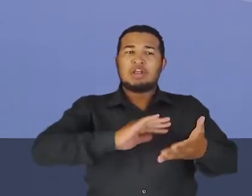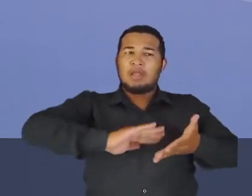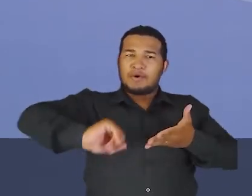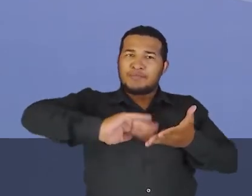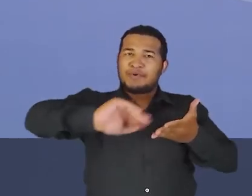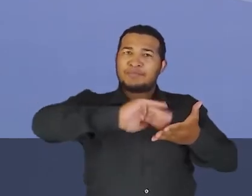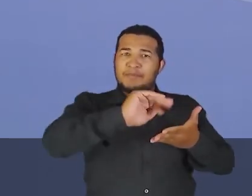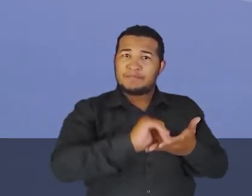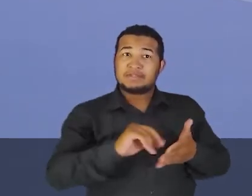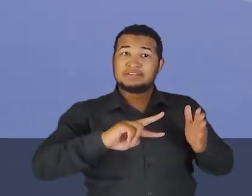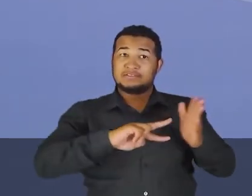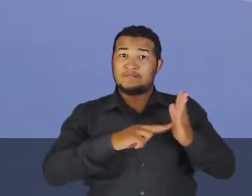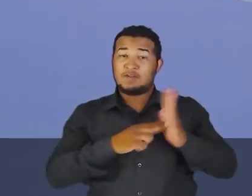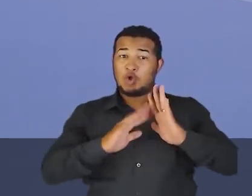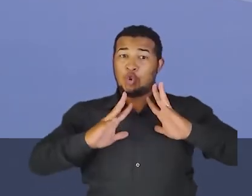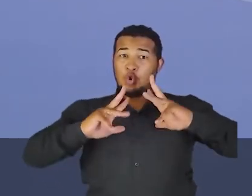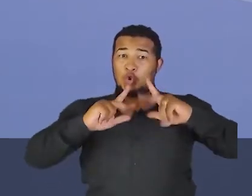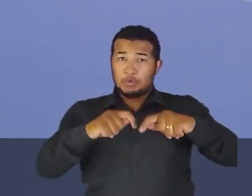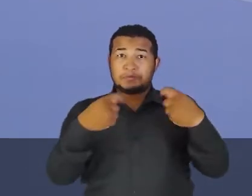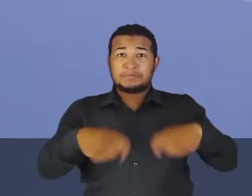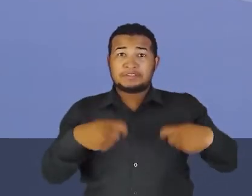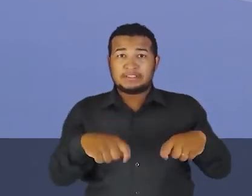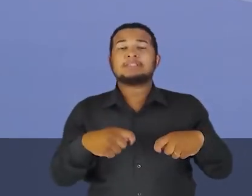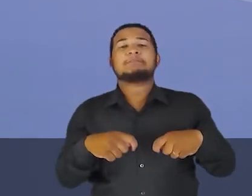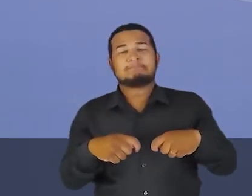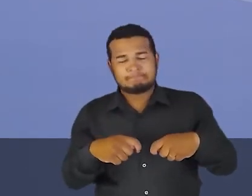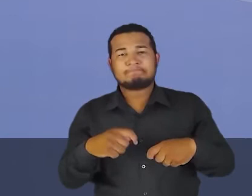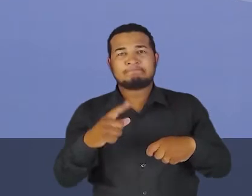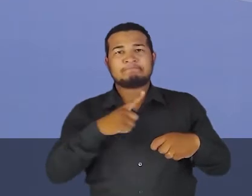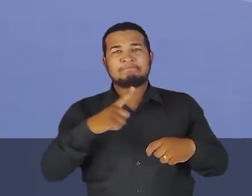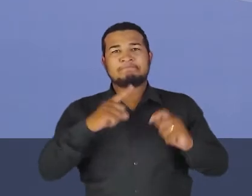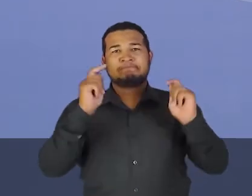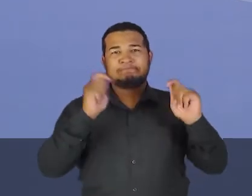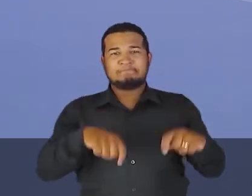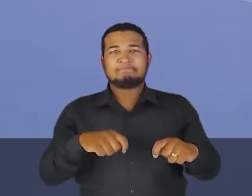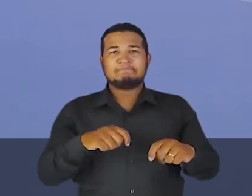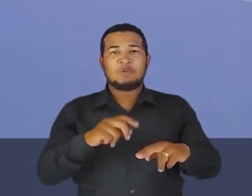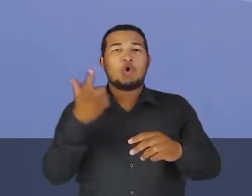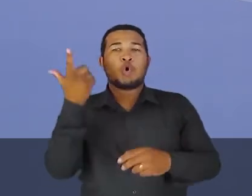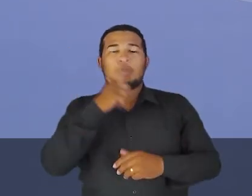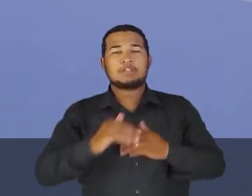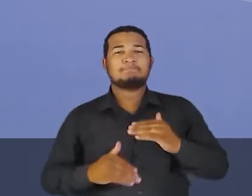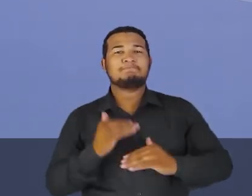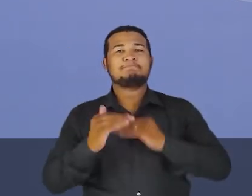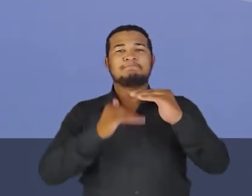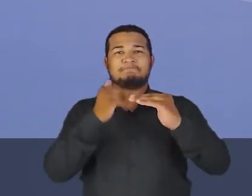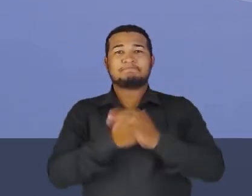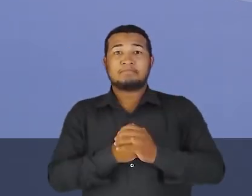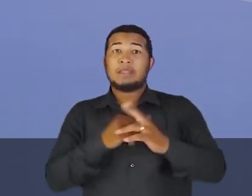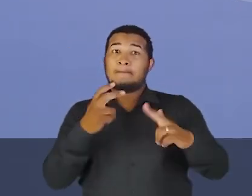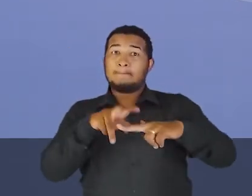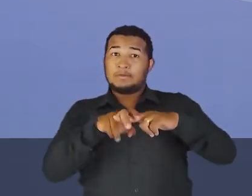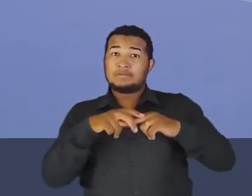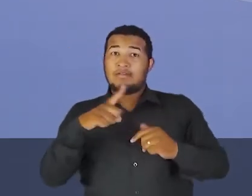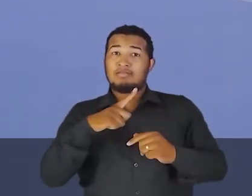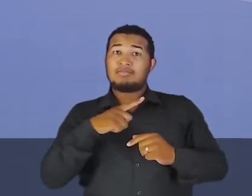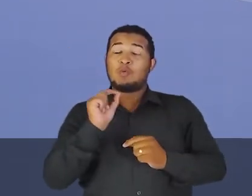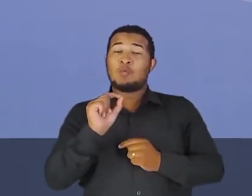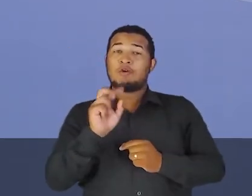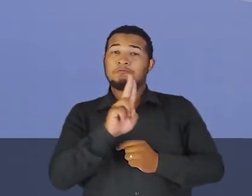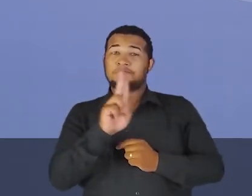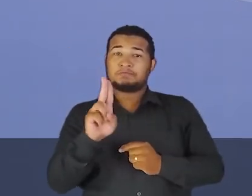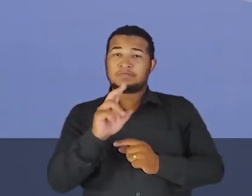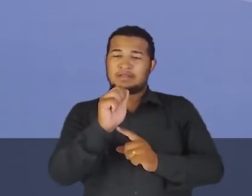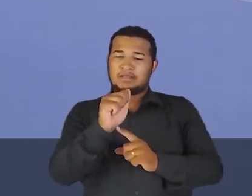fornecer tudo que aquele embrião precisa para que aconteça o seu desenvolvimento. E é para isso que existem os chamados